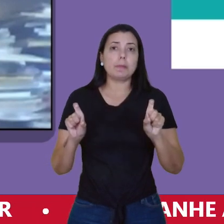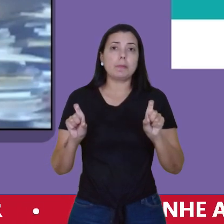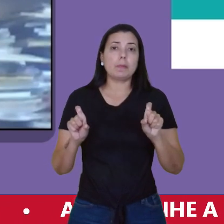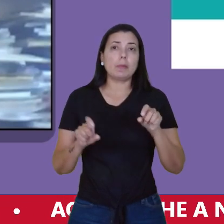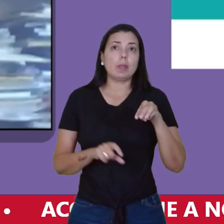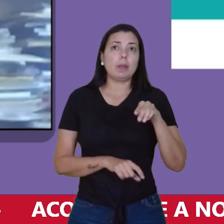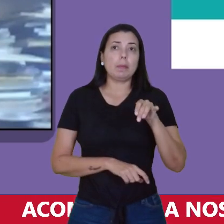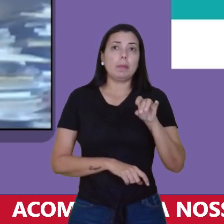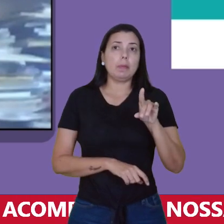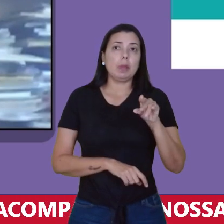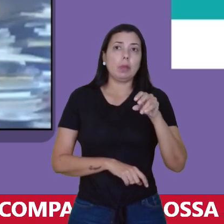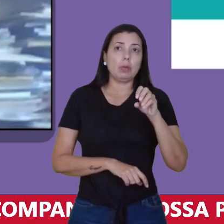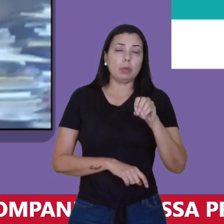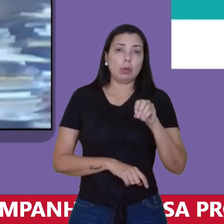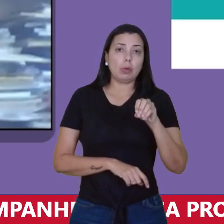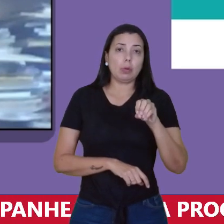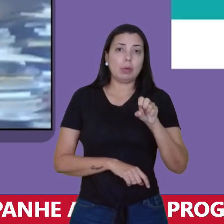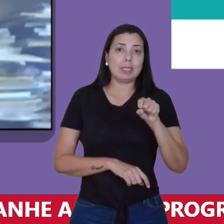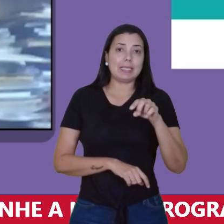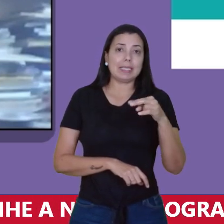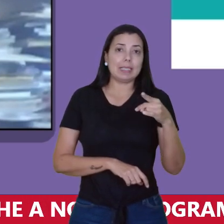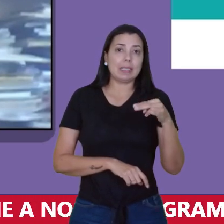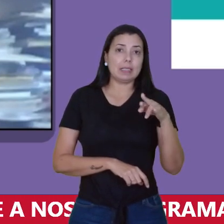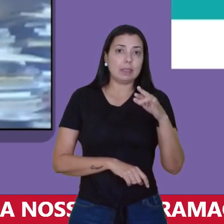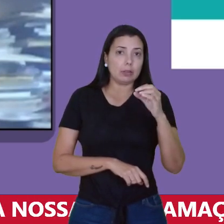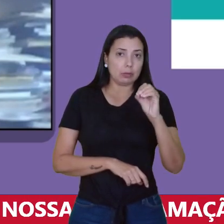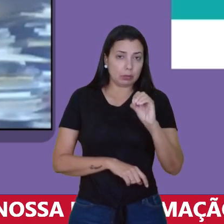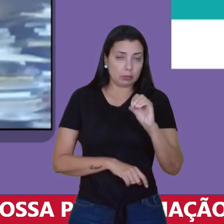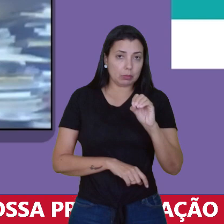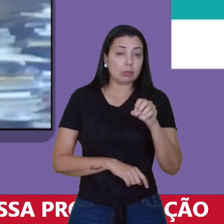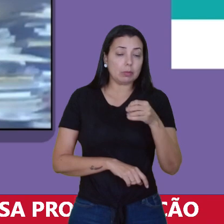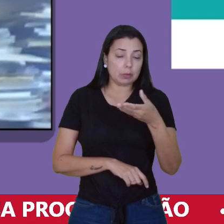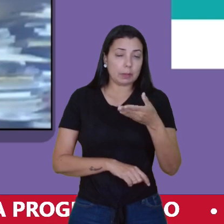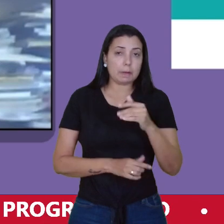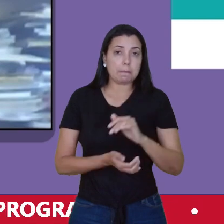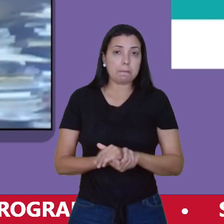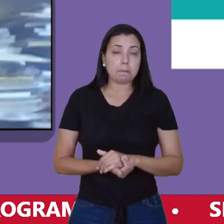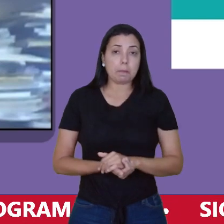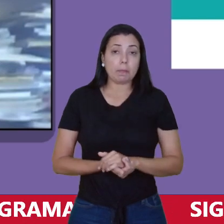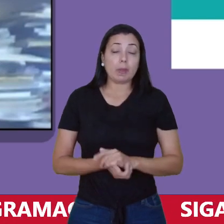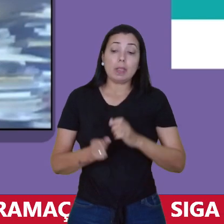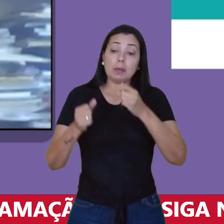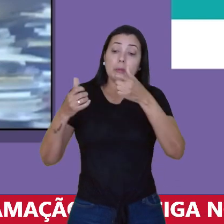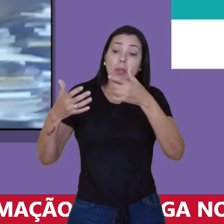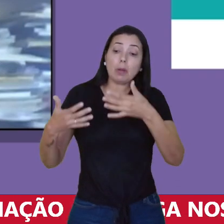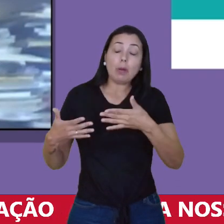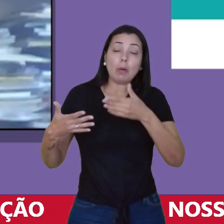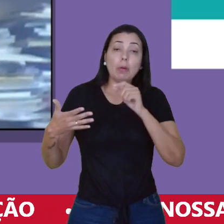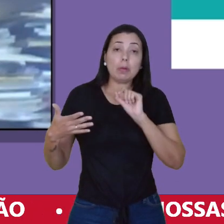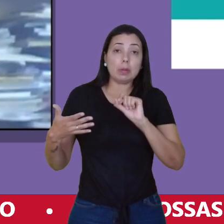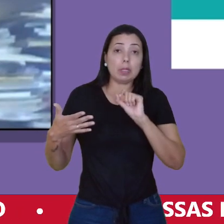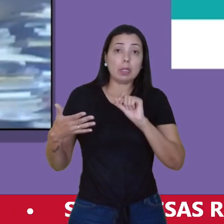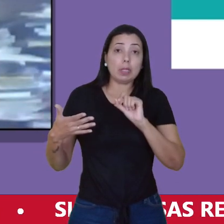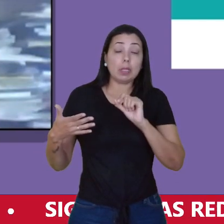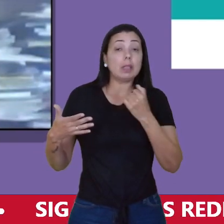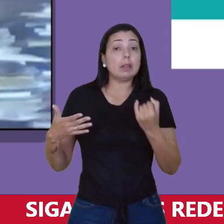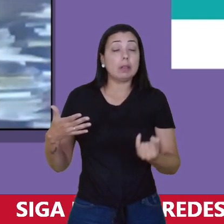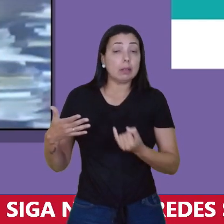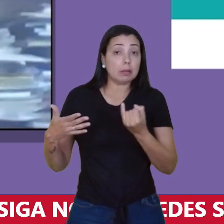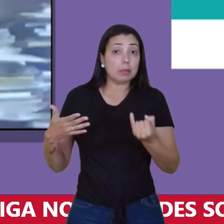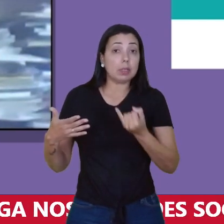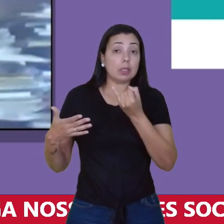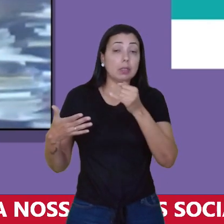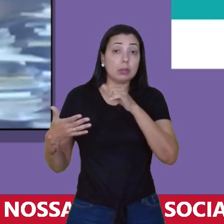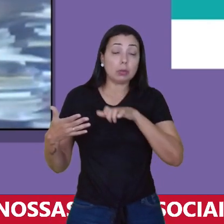Milton Santos, aquele grande geógrafo nosso, não é? Falou da importância